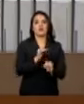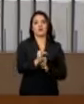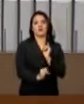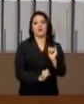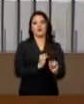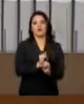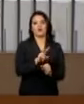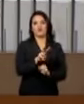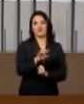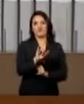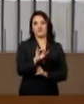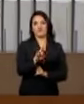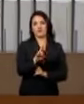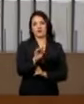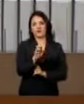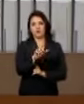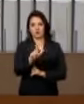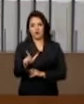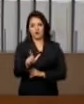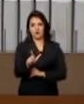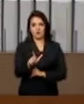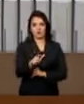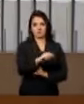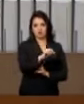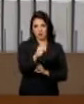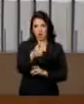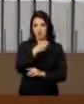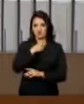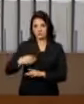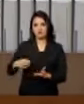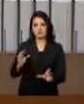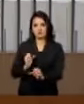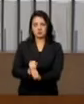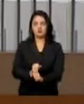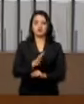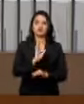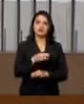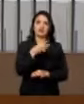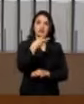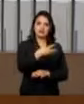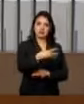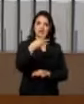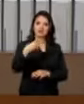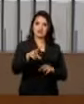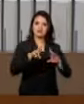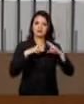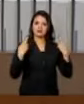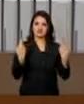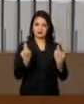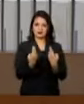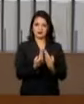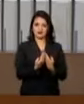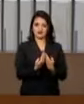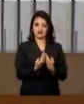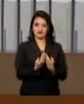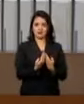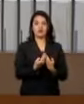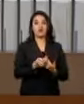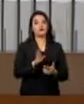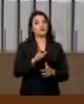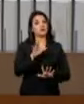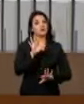plenário completo dos 11 ministros, foram 33 sessões. Foram